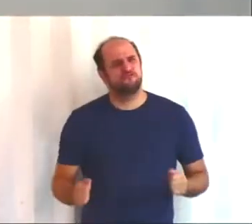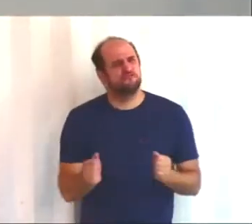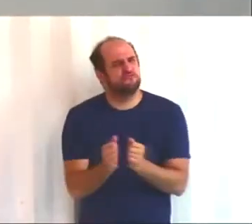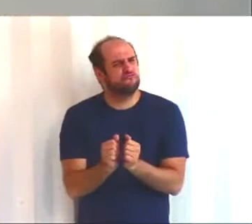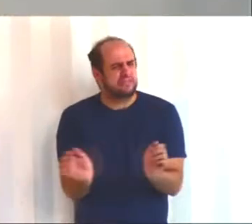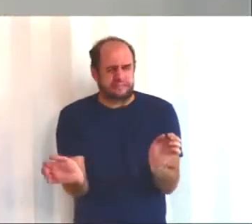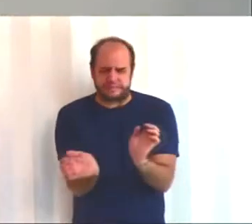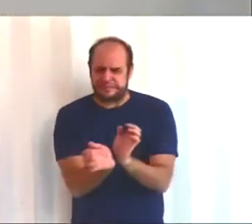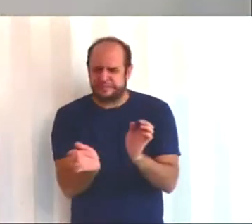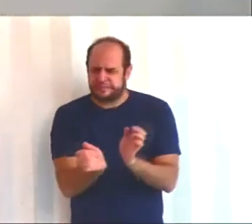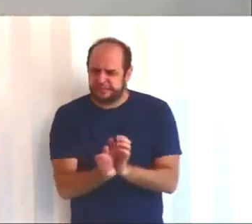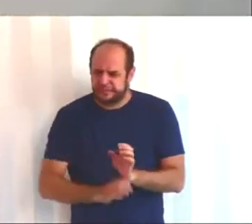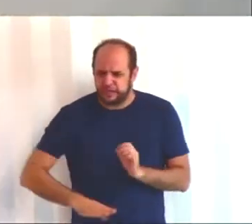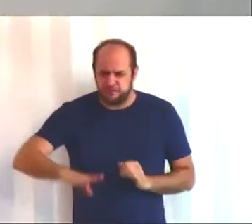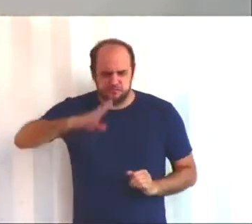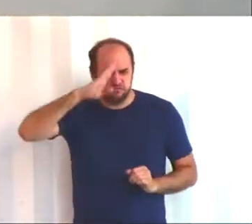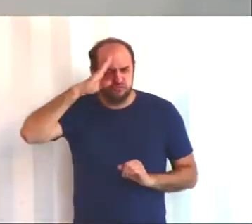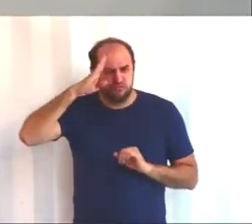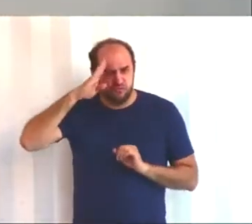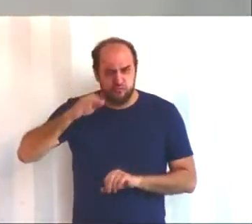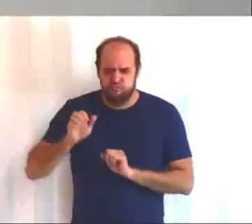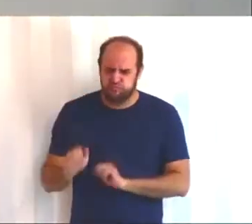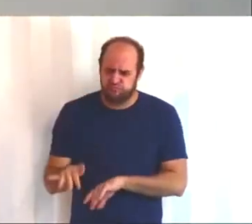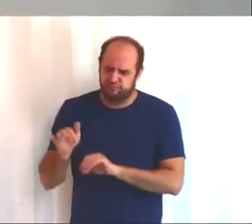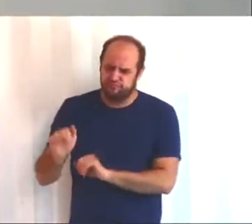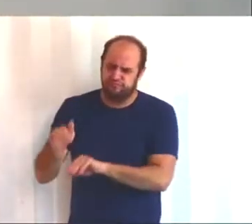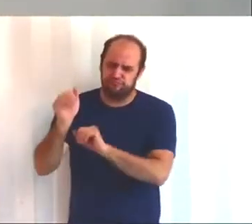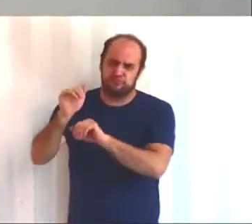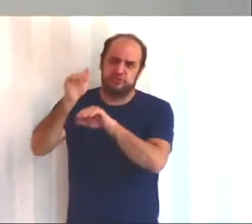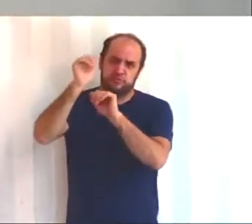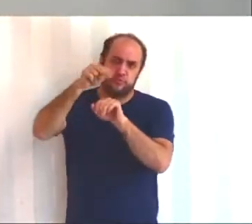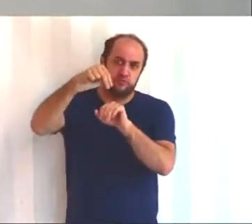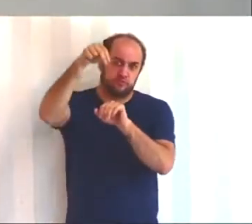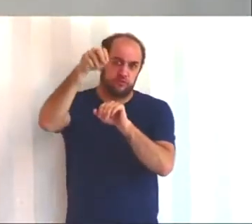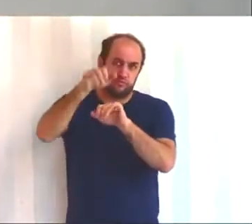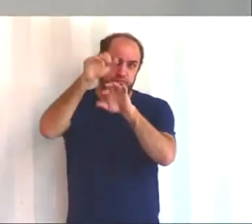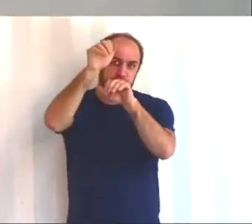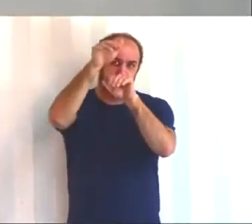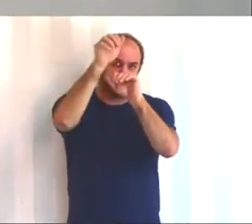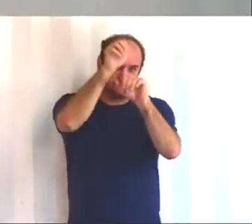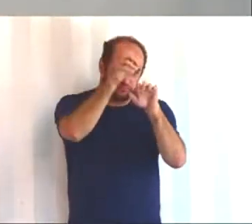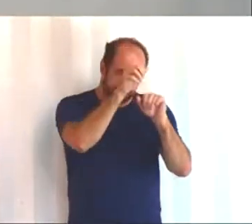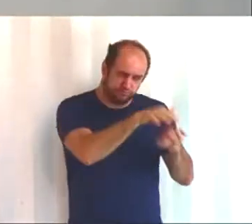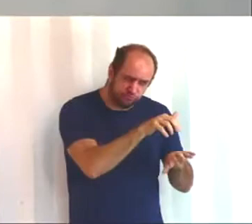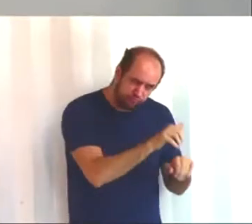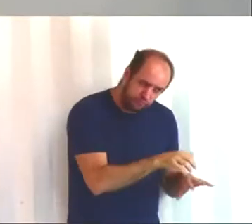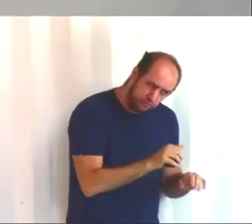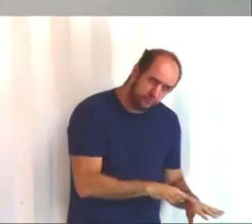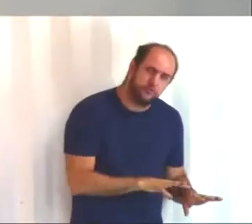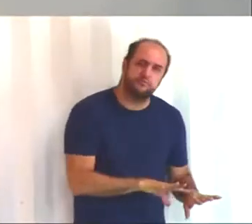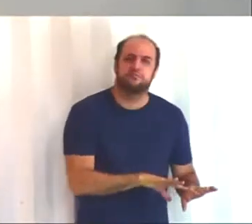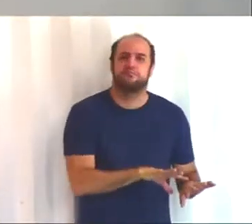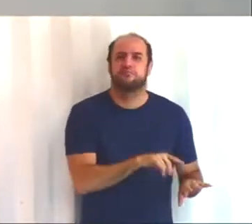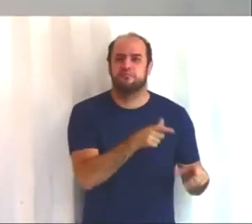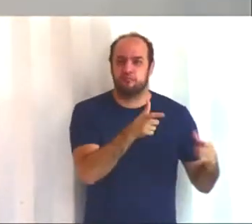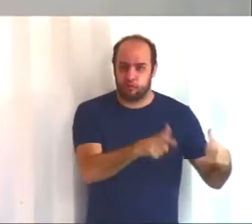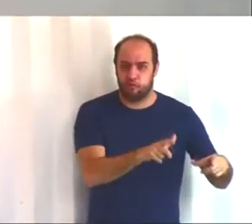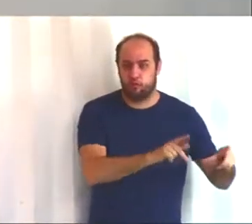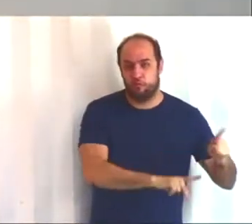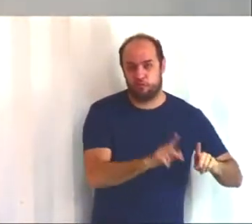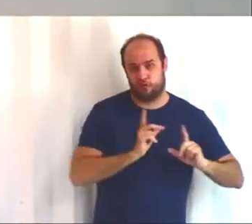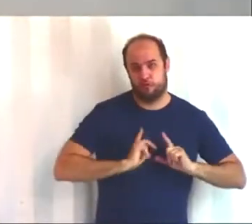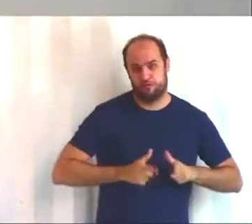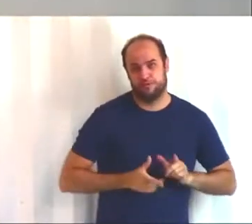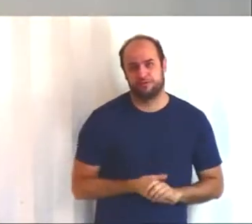trazendo consigo todos os guerreiros que eles haviam conquistado, do leste até o norte.